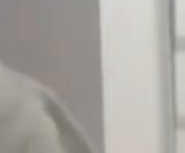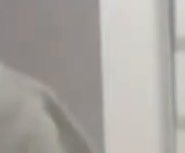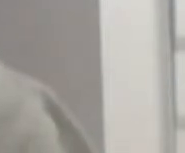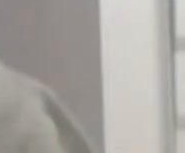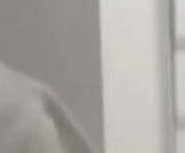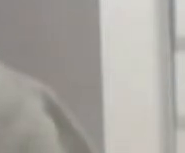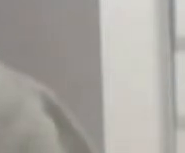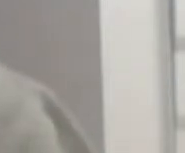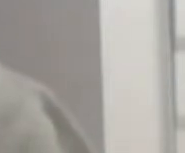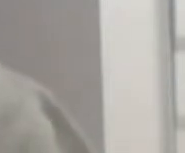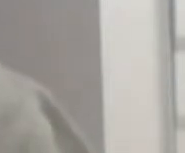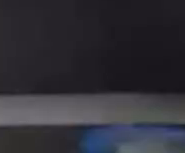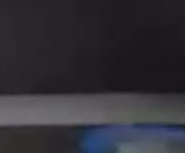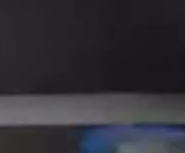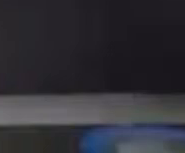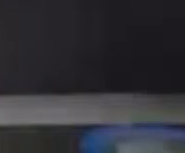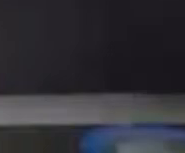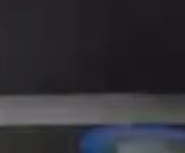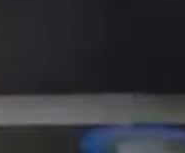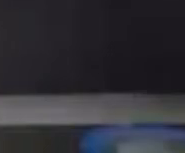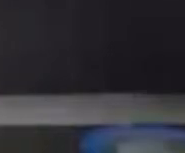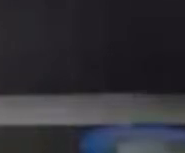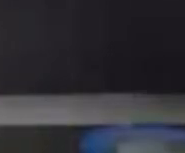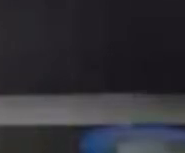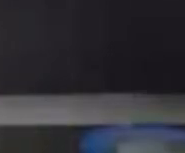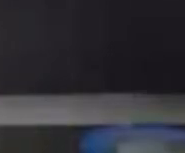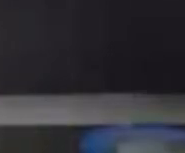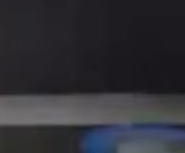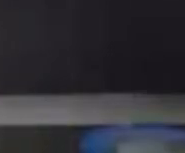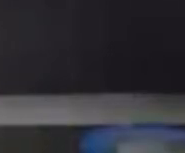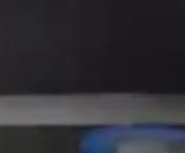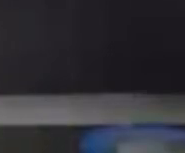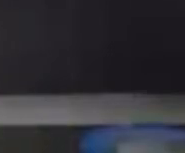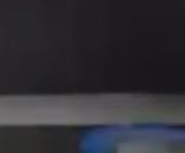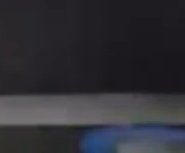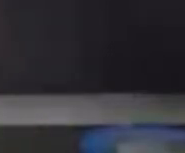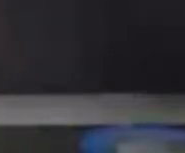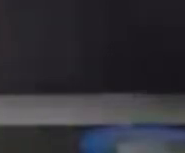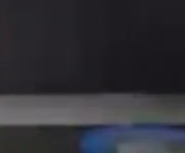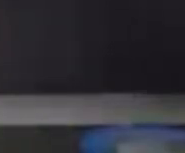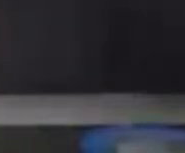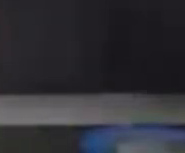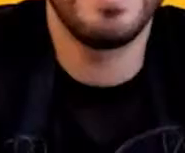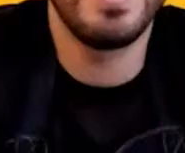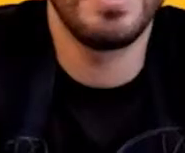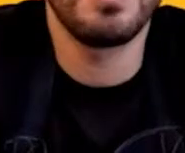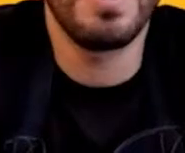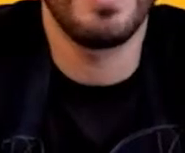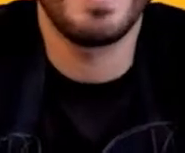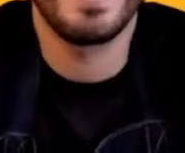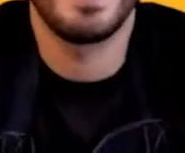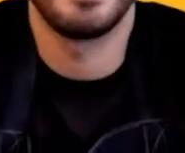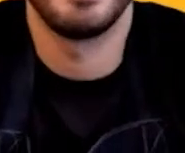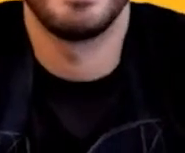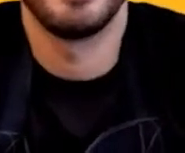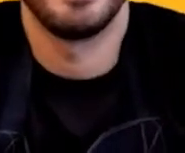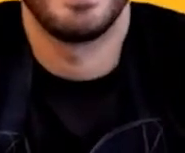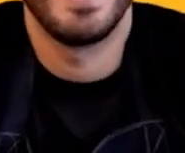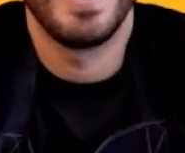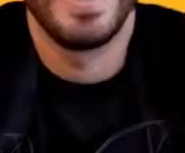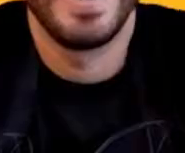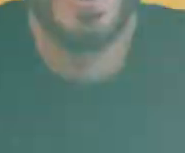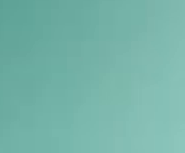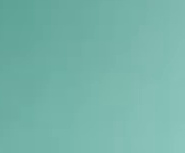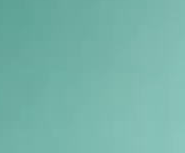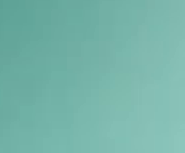a ser pessoas melhores, né? Não percam a esperança, não percam a fé, porque isso tudo vai passar e a gente vai ter dias